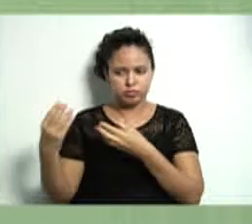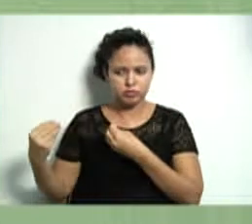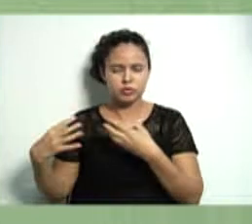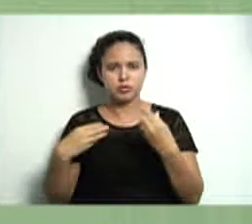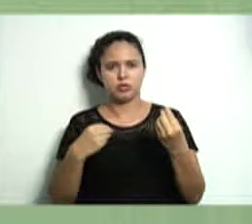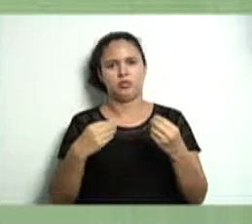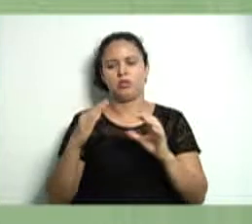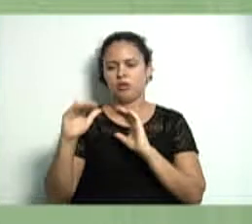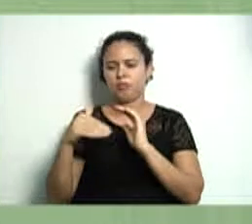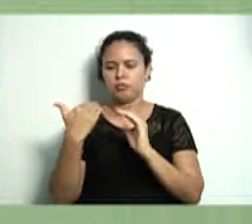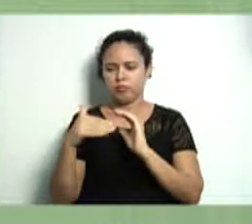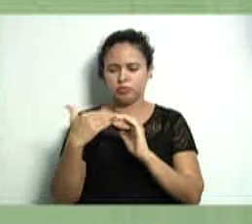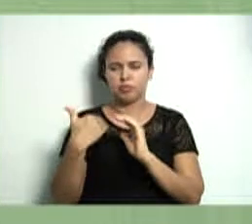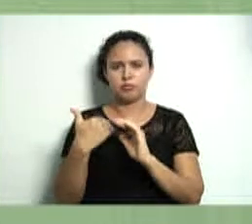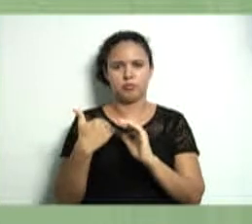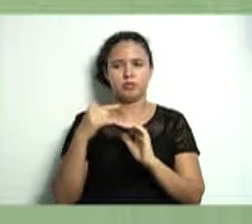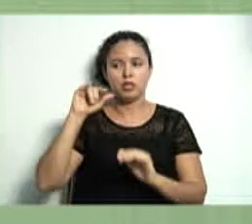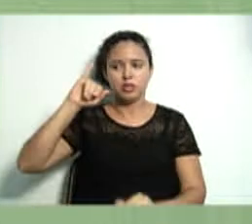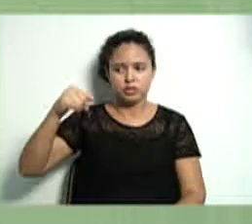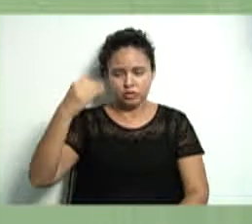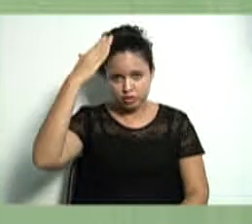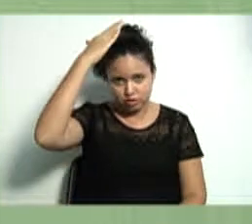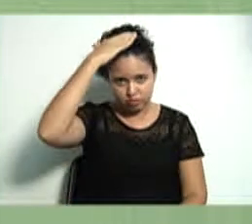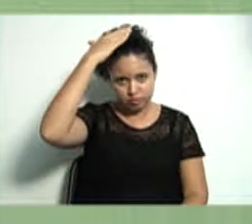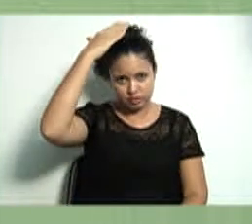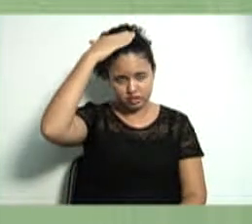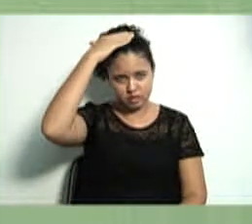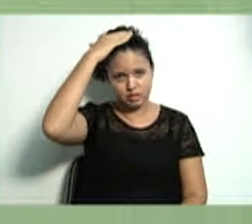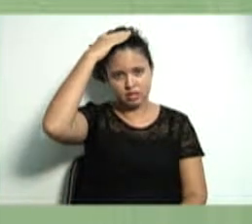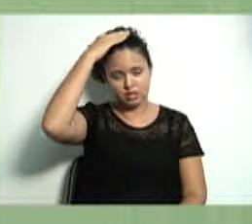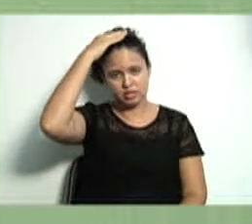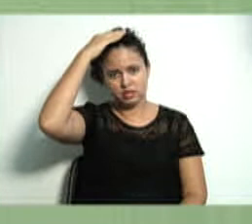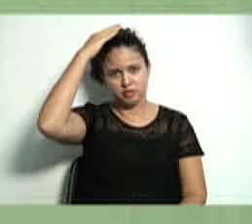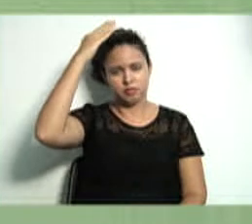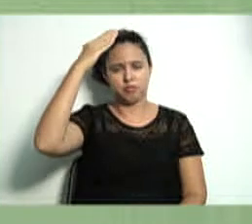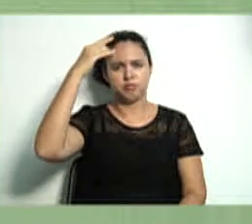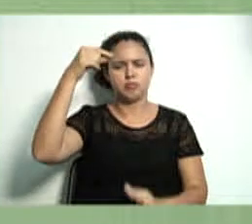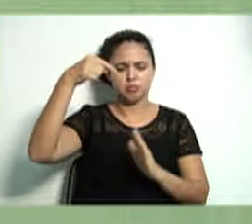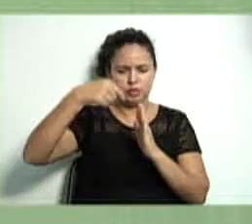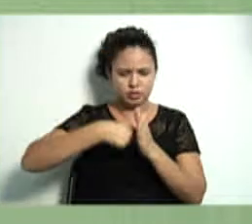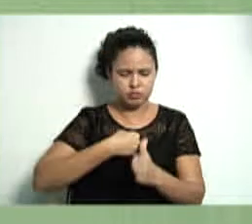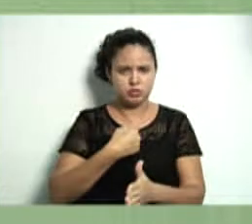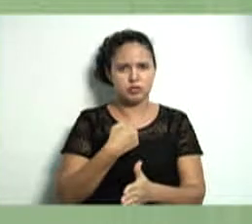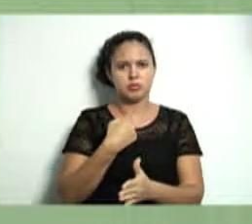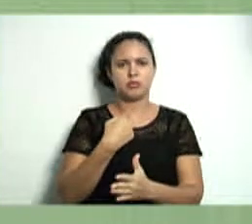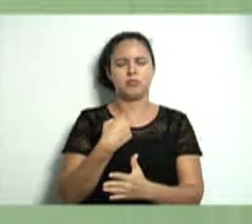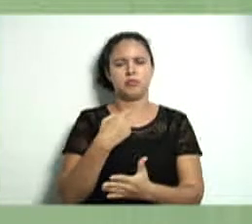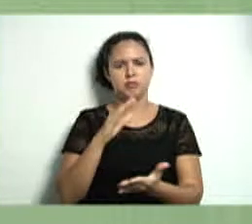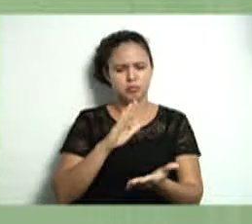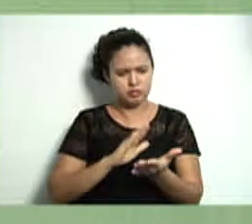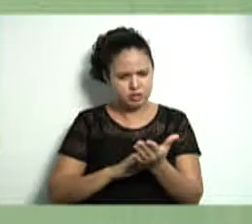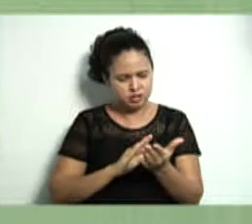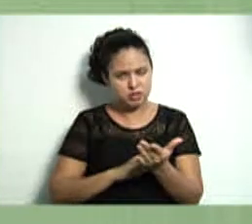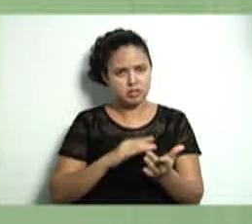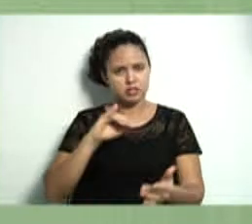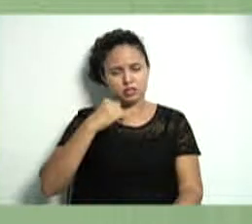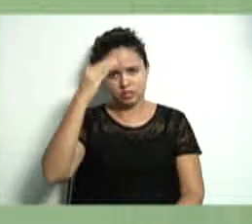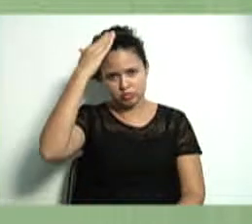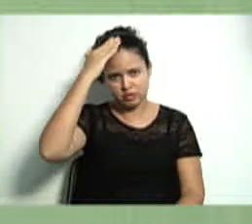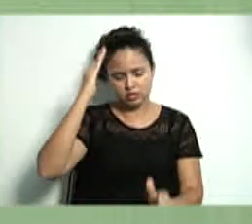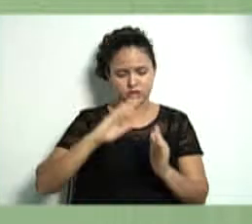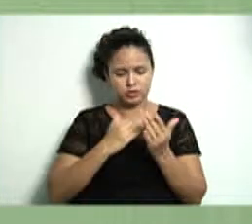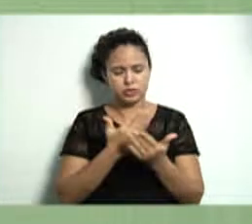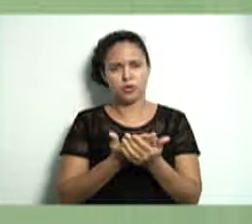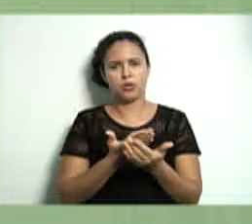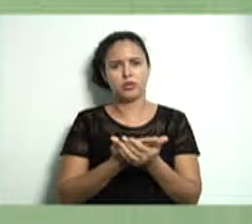olha, lá de Ji-Paraná, participou em peso, parabéns aí para Ji-Paraná. Então, lá da